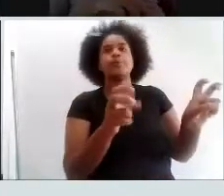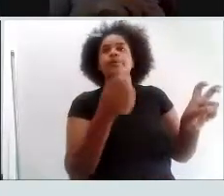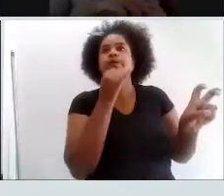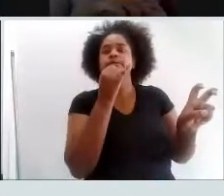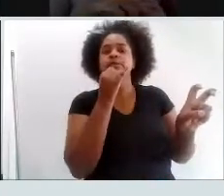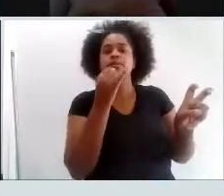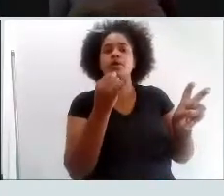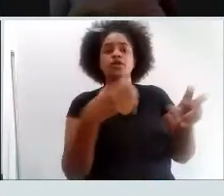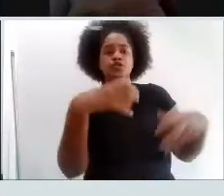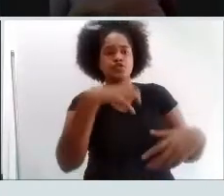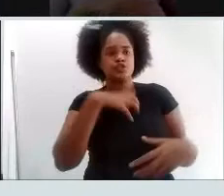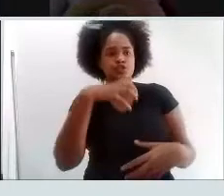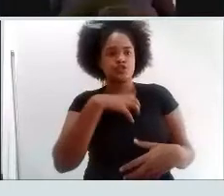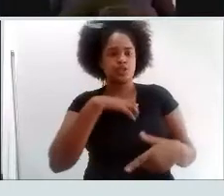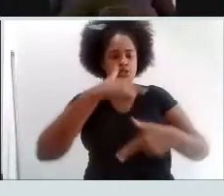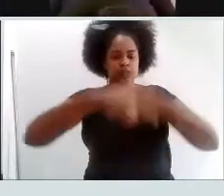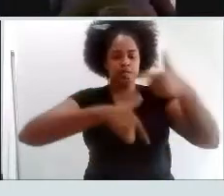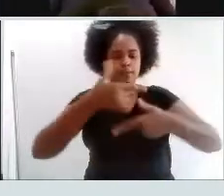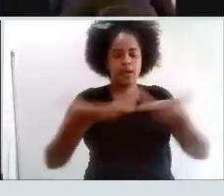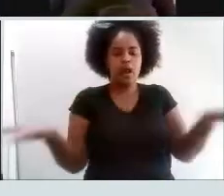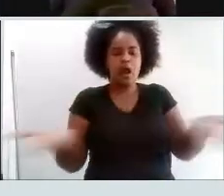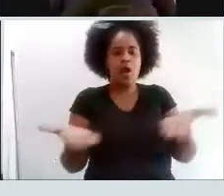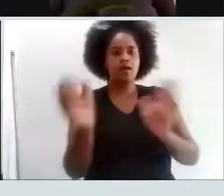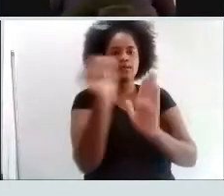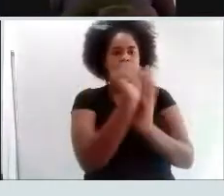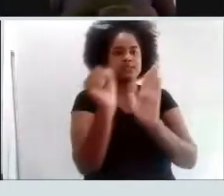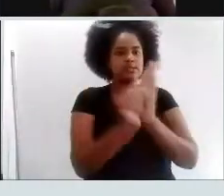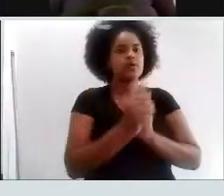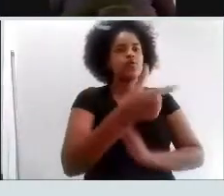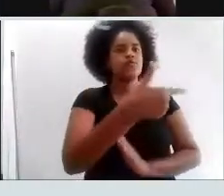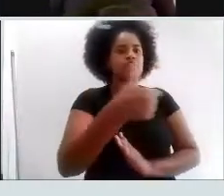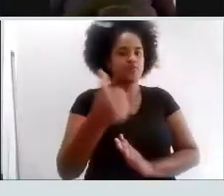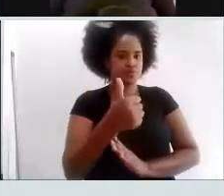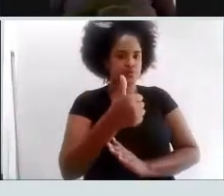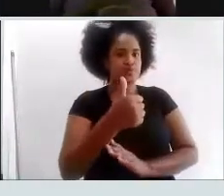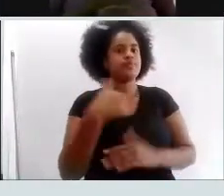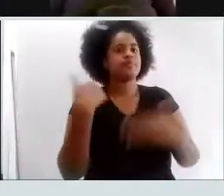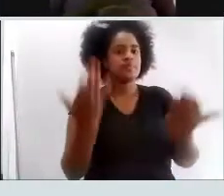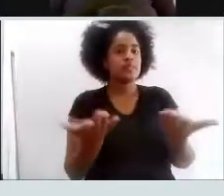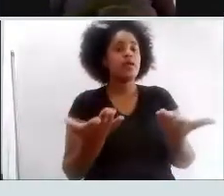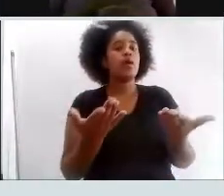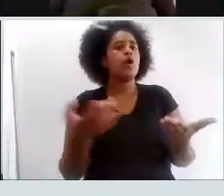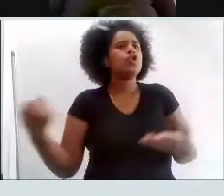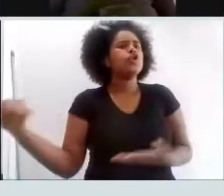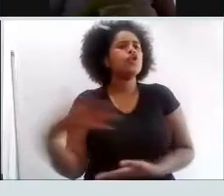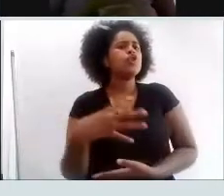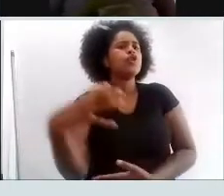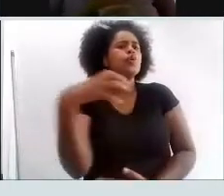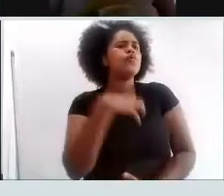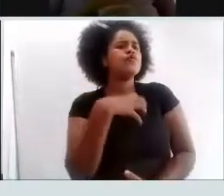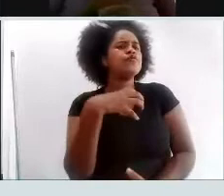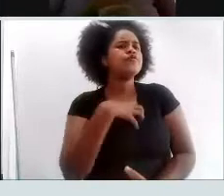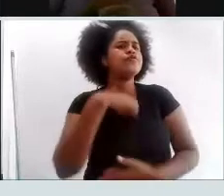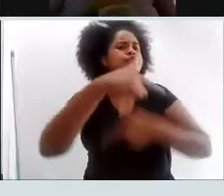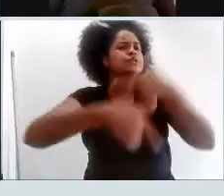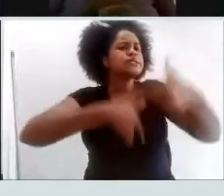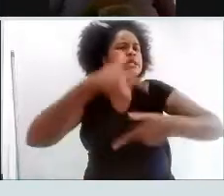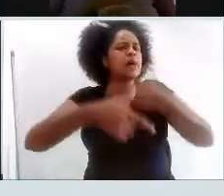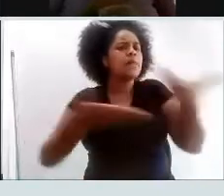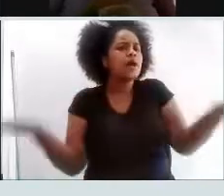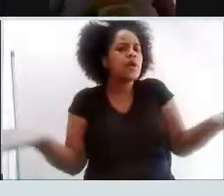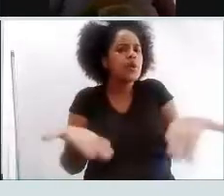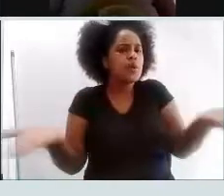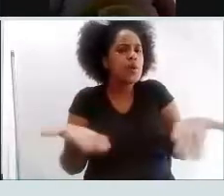no século XXI. Um ponto de vista meu é que essas novas configurações de trabalho da atualidade não